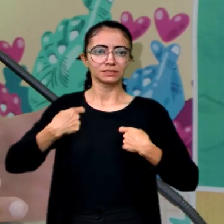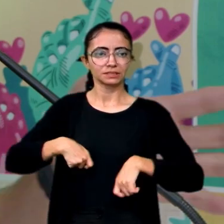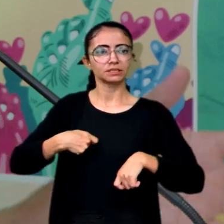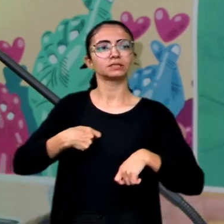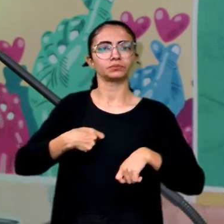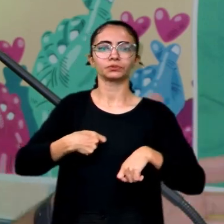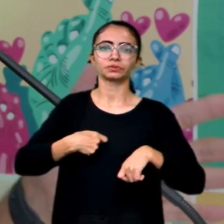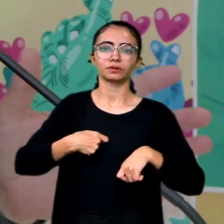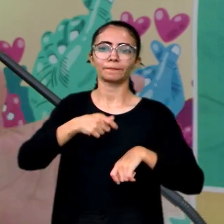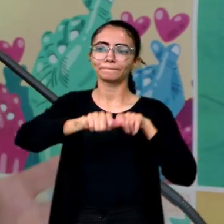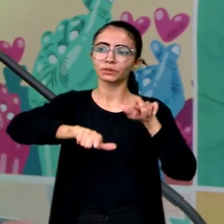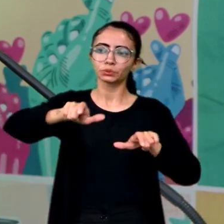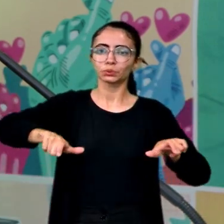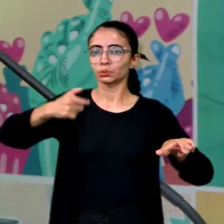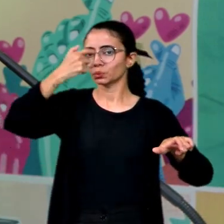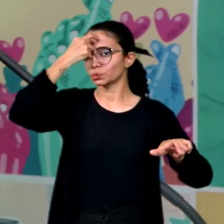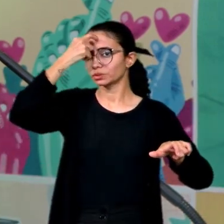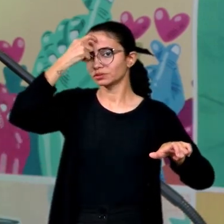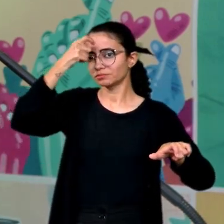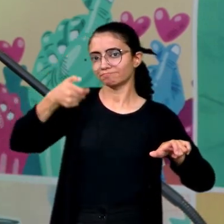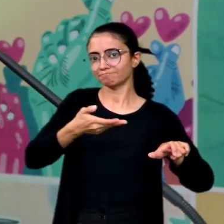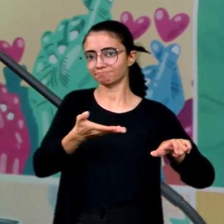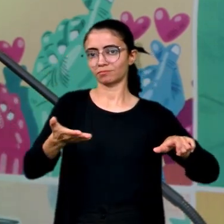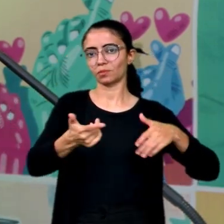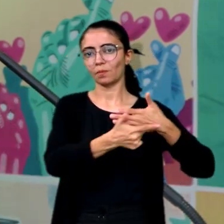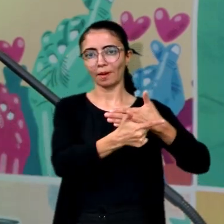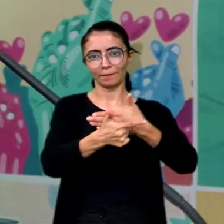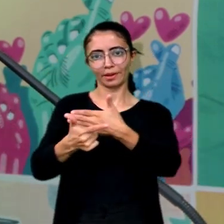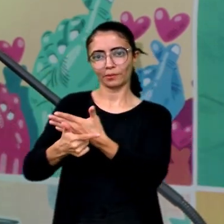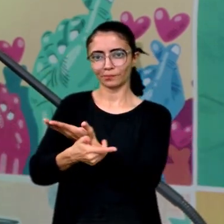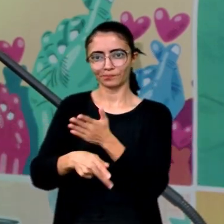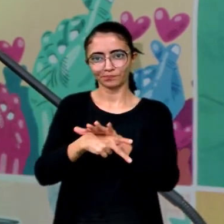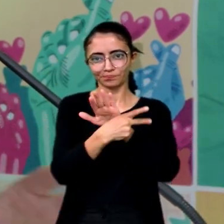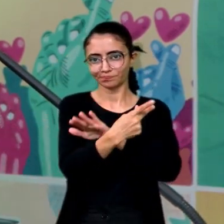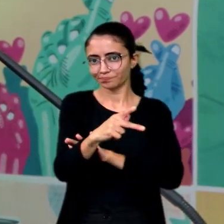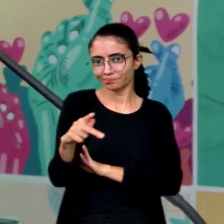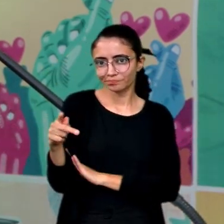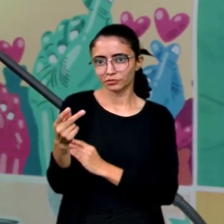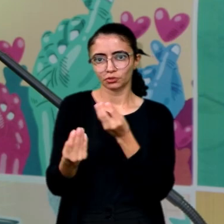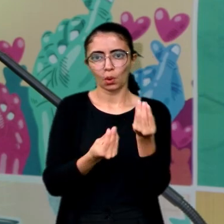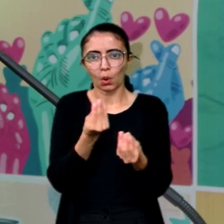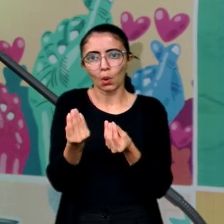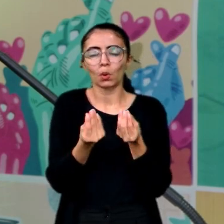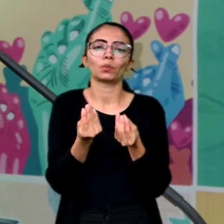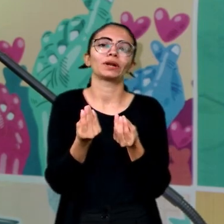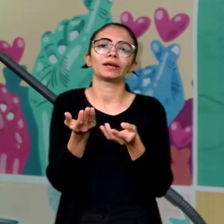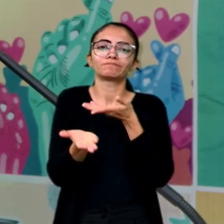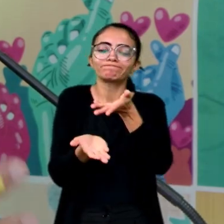nesse processo todo para o devido tratamento dos resíduos e